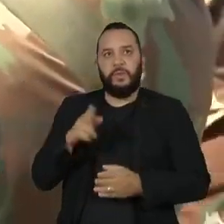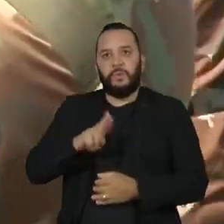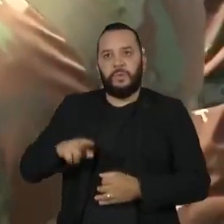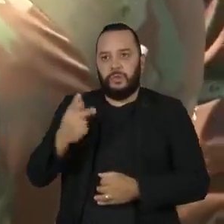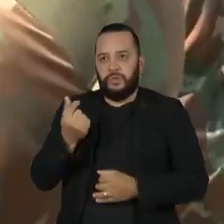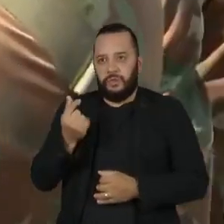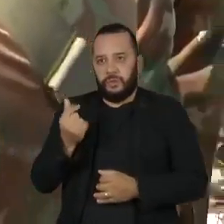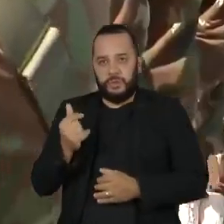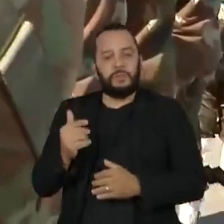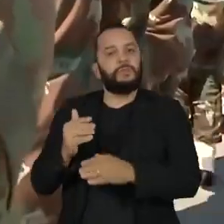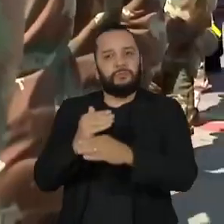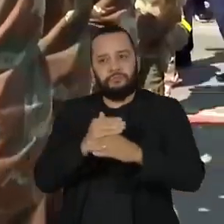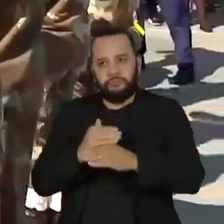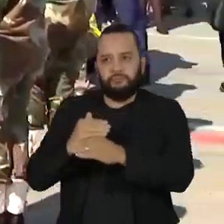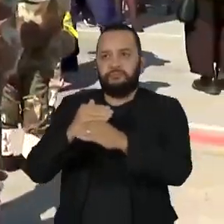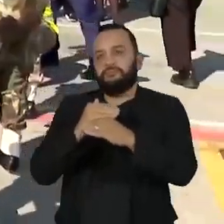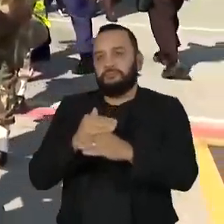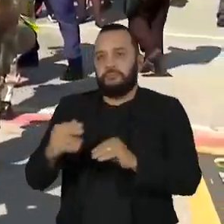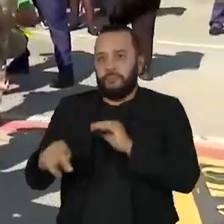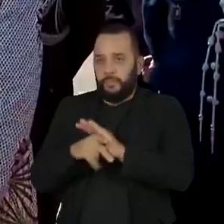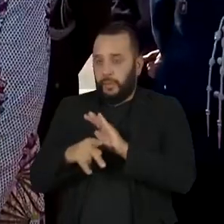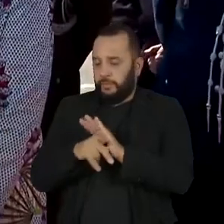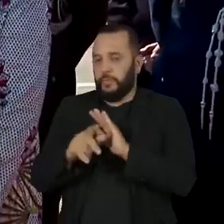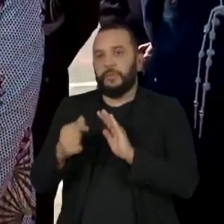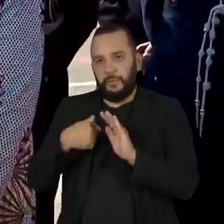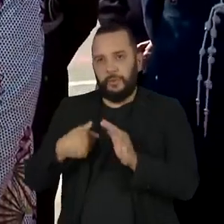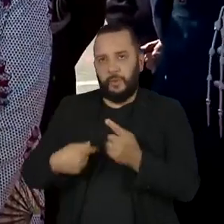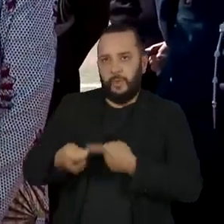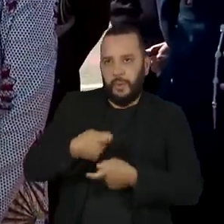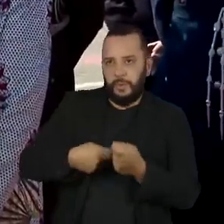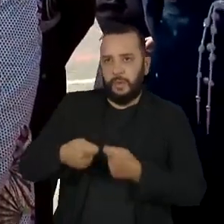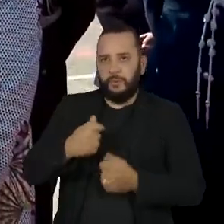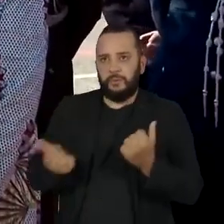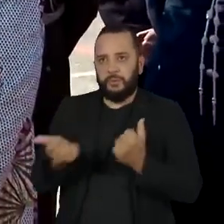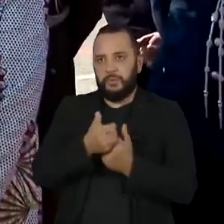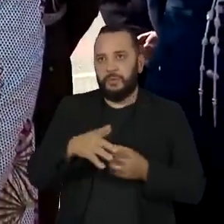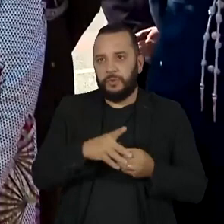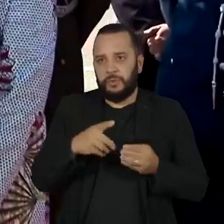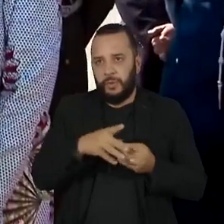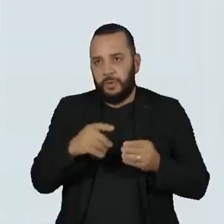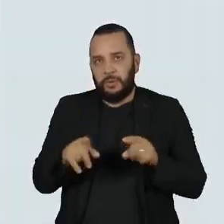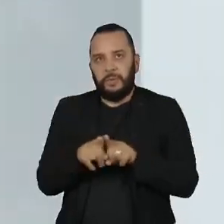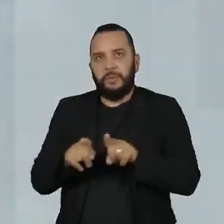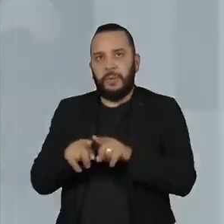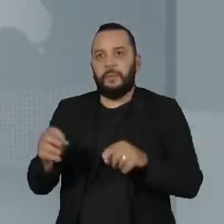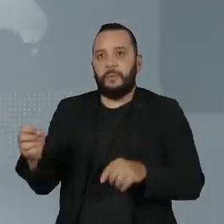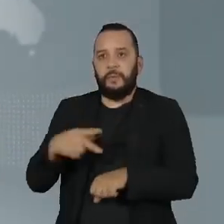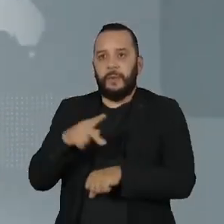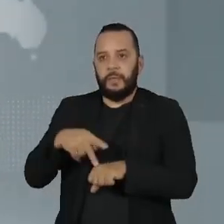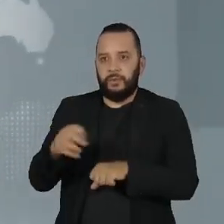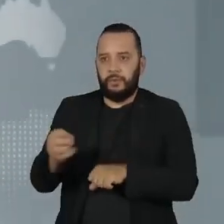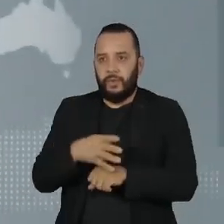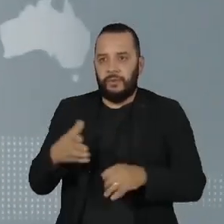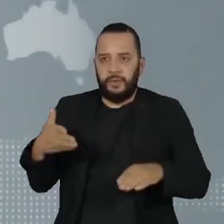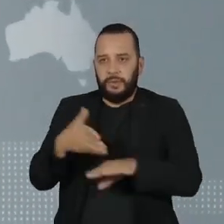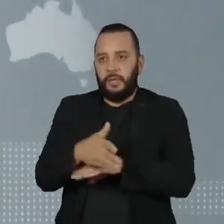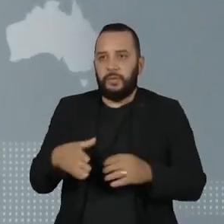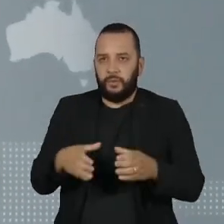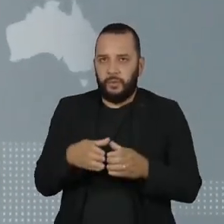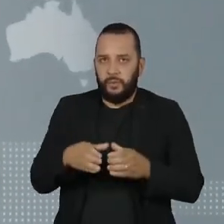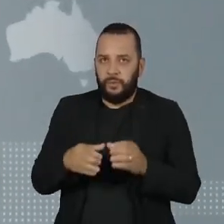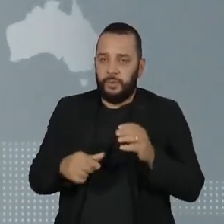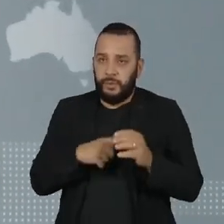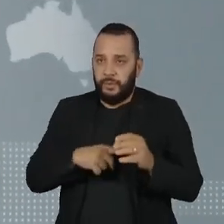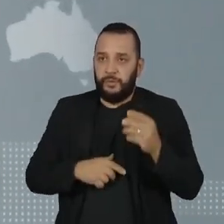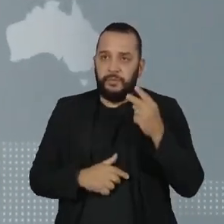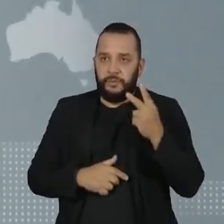comum para transações comerciais no lugar do dólar e a entrada de novos países no grupo pelo menos 23 são